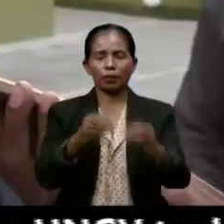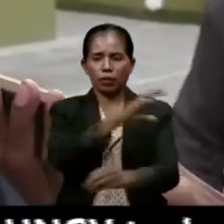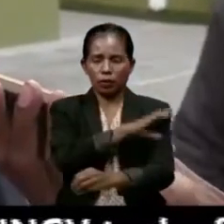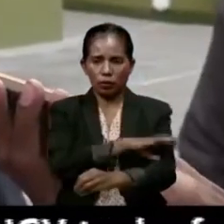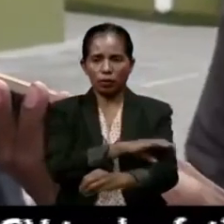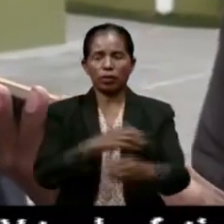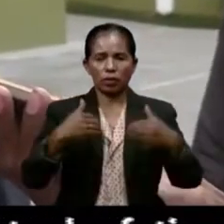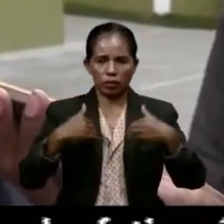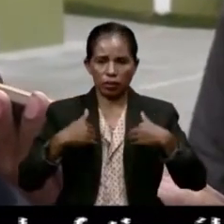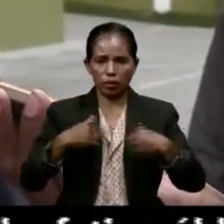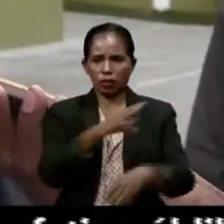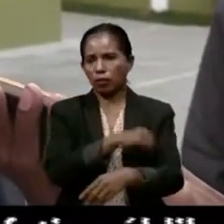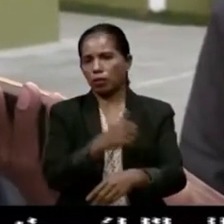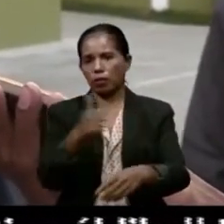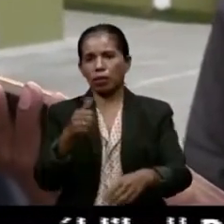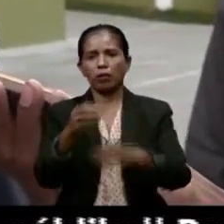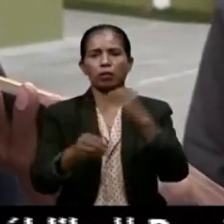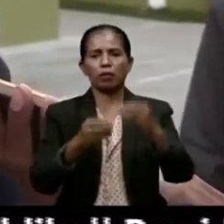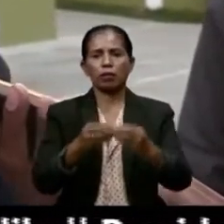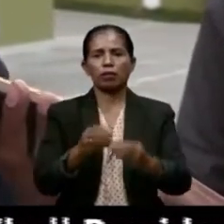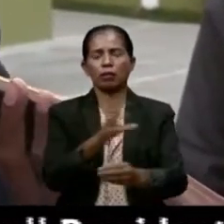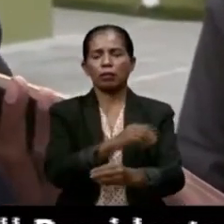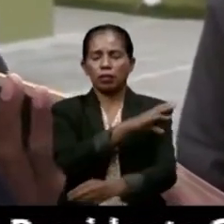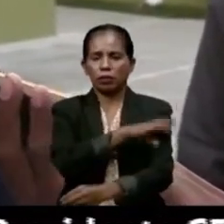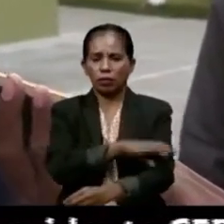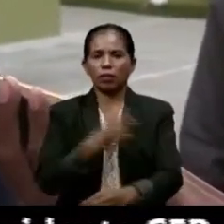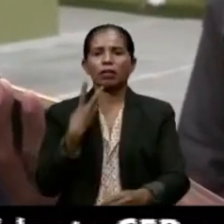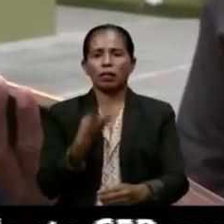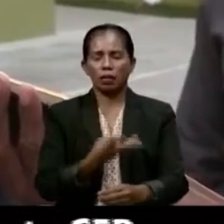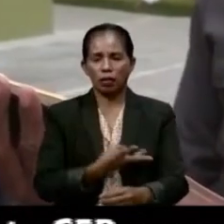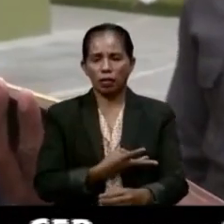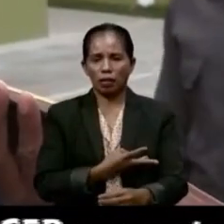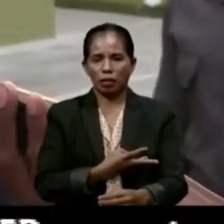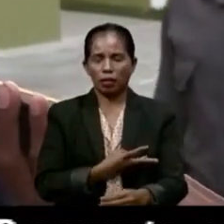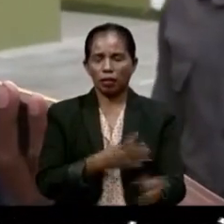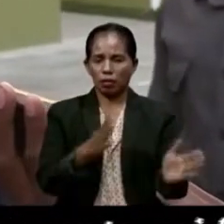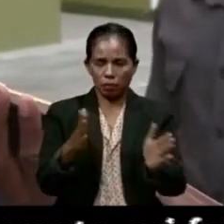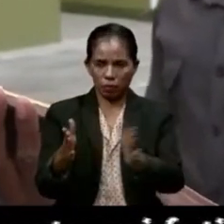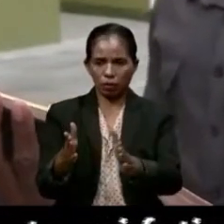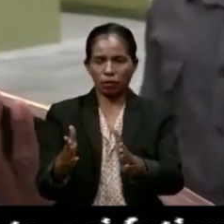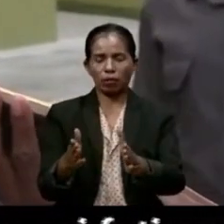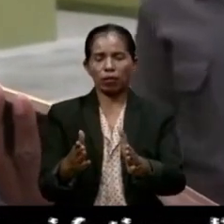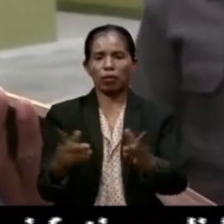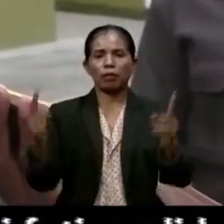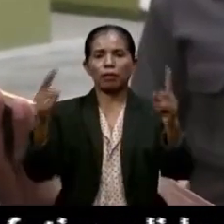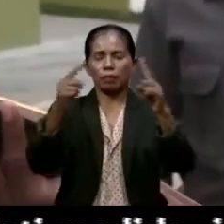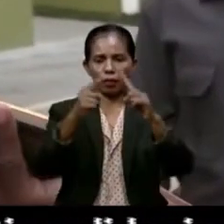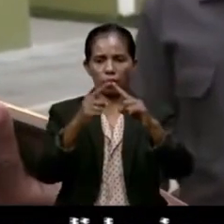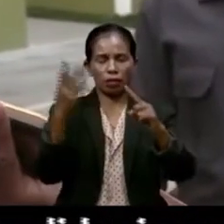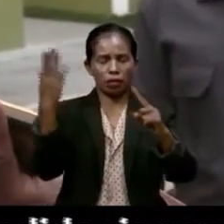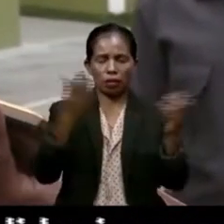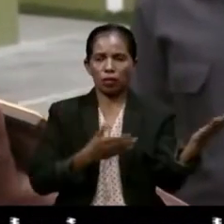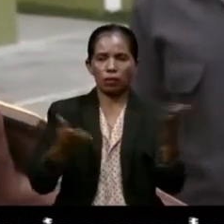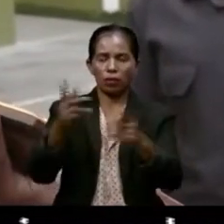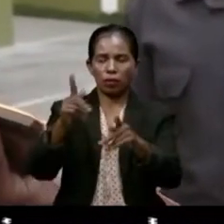a segurança alguns dias, questões niamos, mas segurança né, a mim preparado ela, vai a Lourdes Sarana